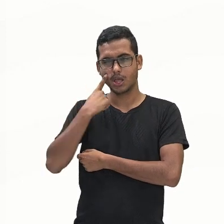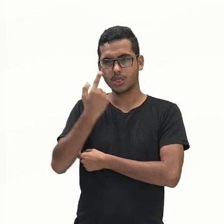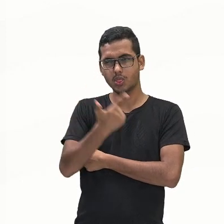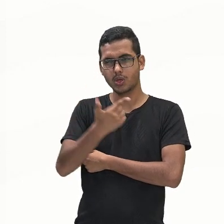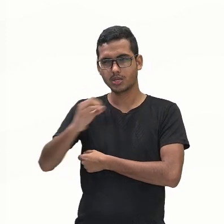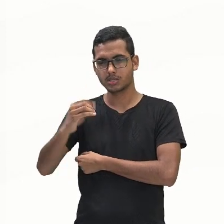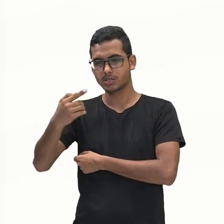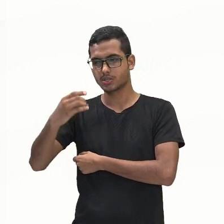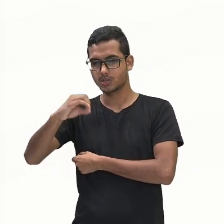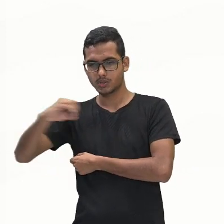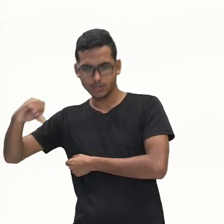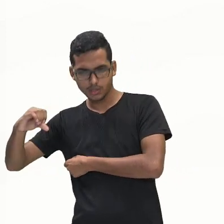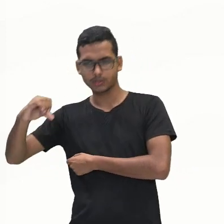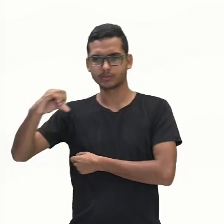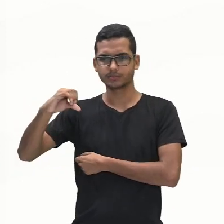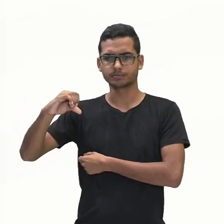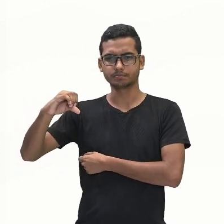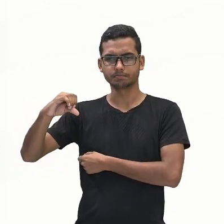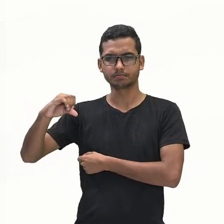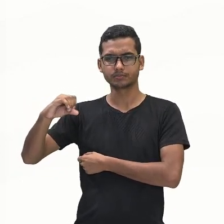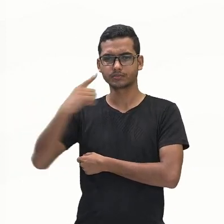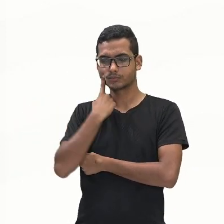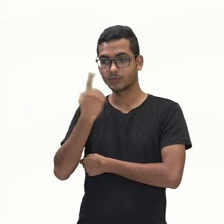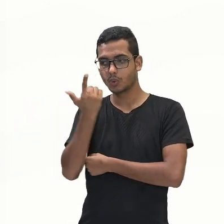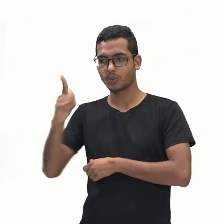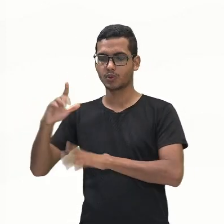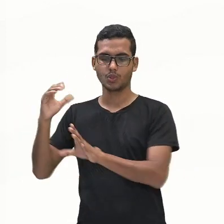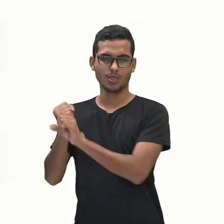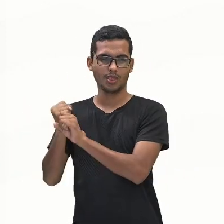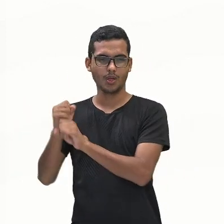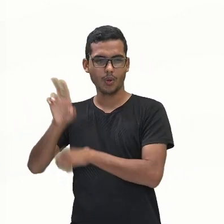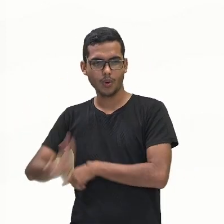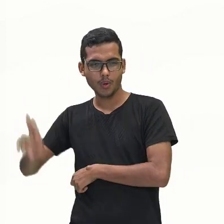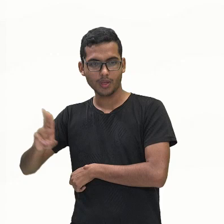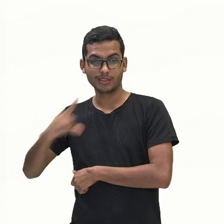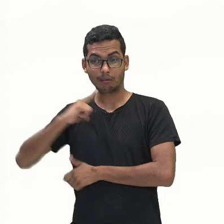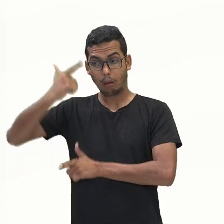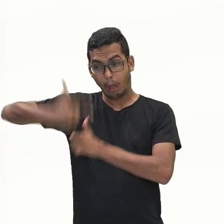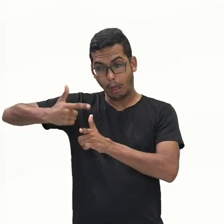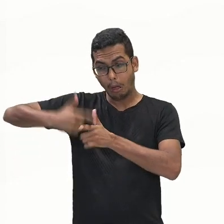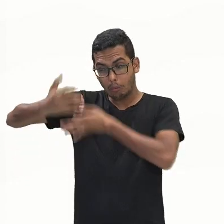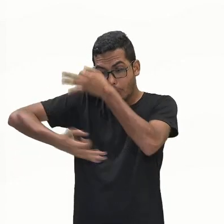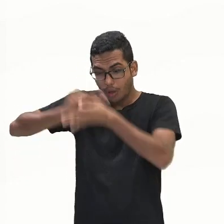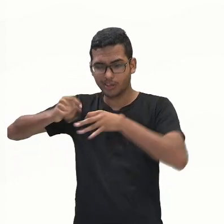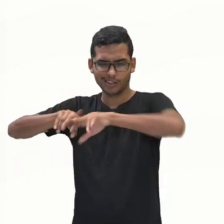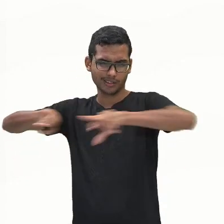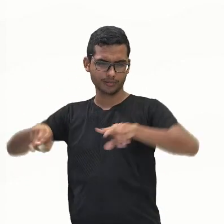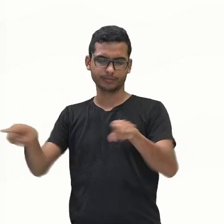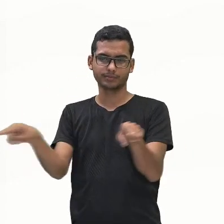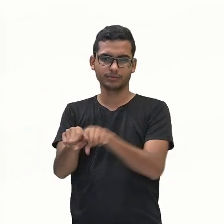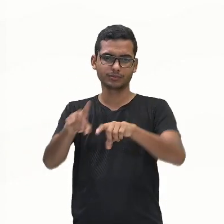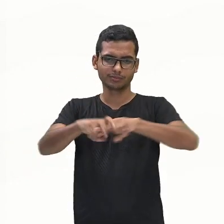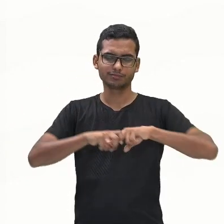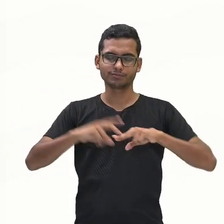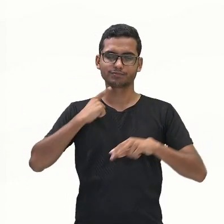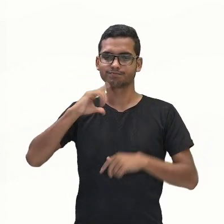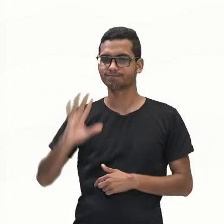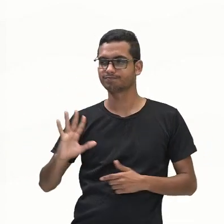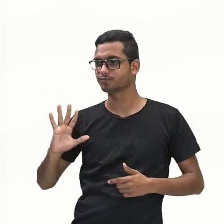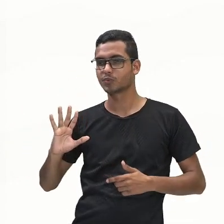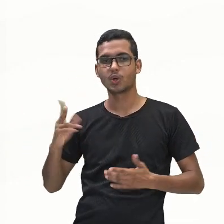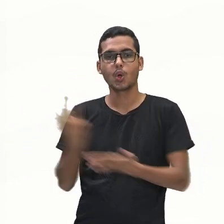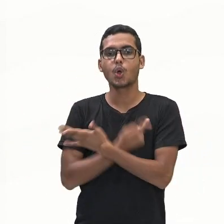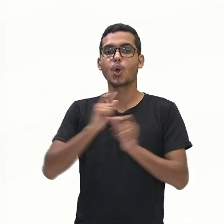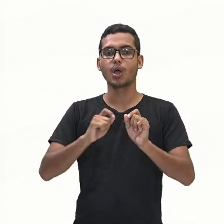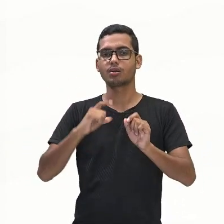outro cálculo que era utilizado, ele também tinha altas críticas, né, com relação, por isso que houve essa mudança.